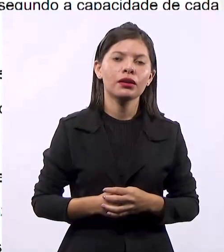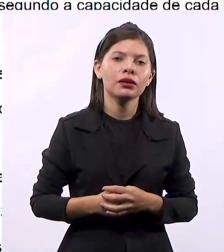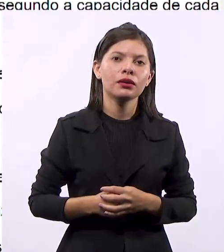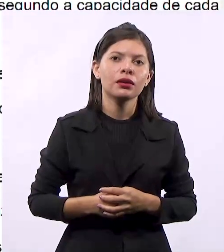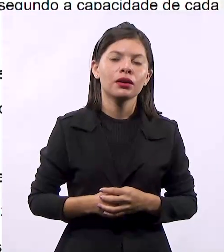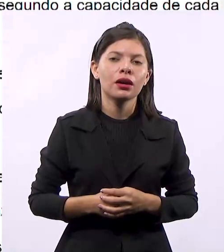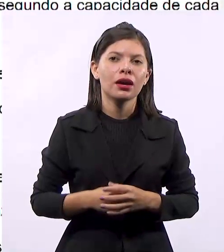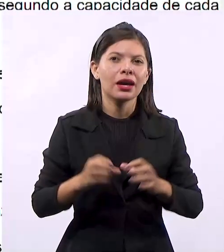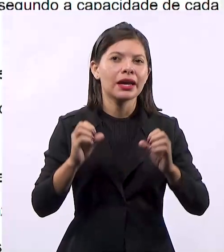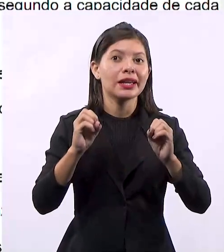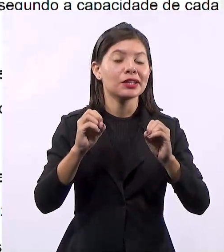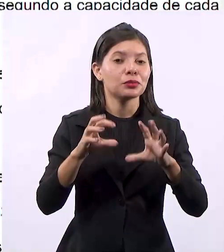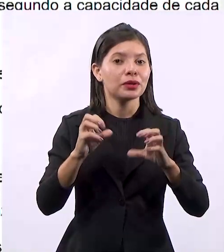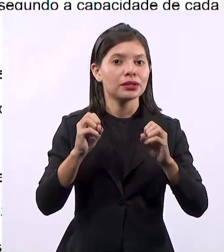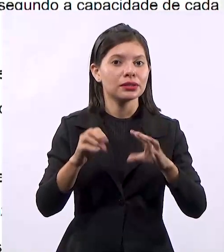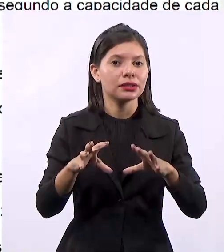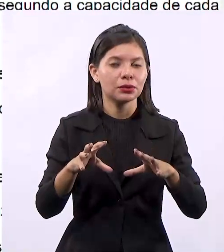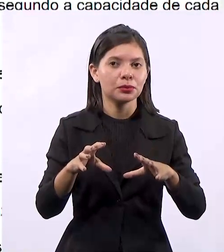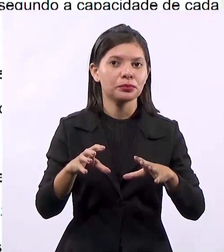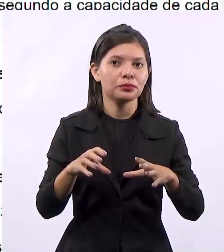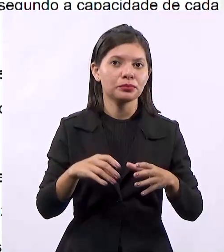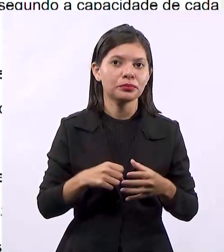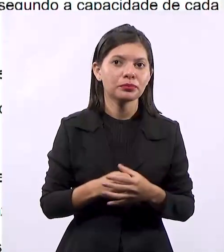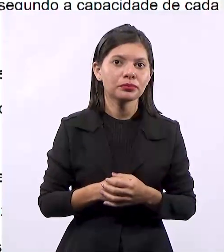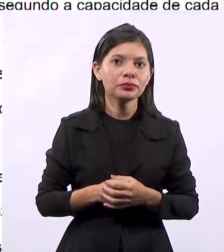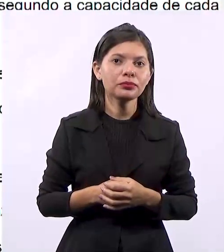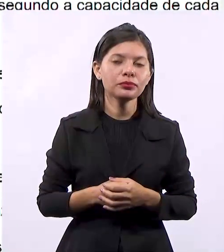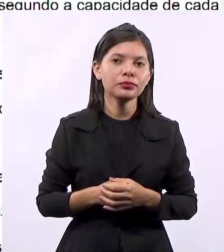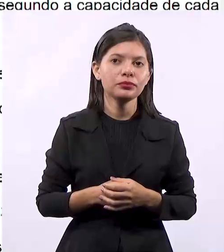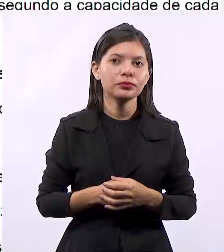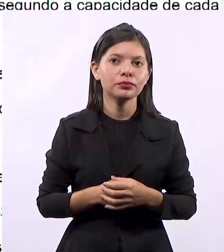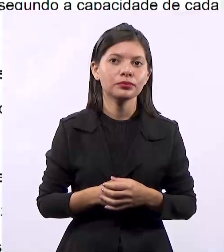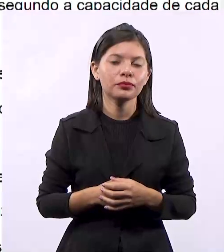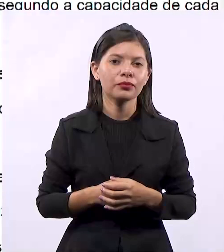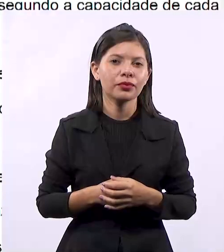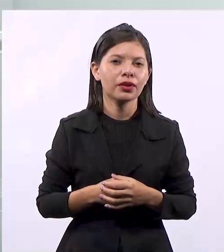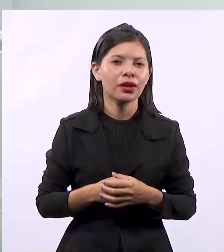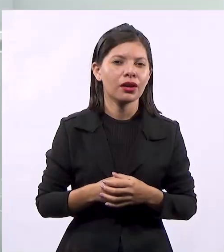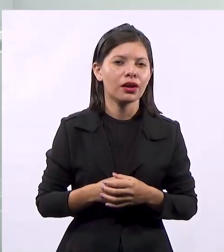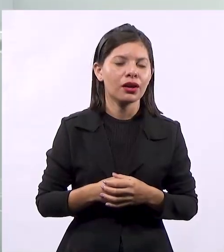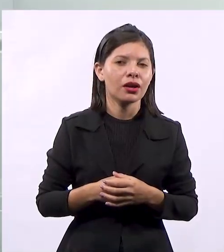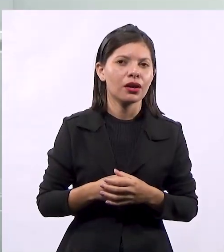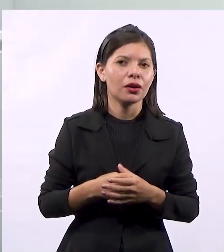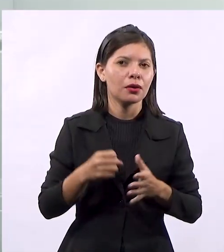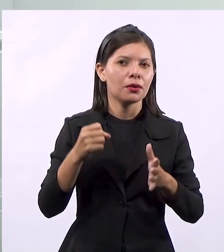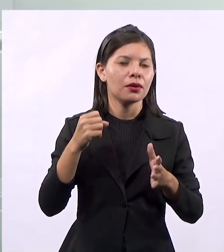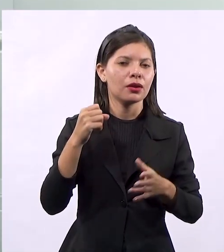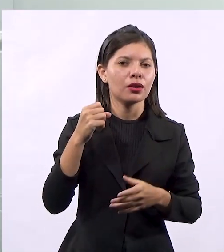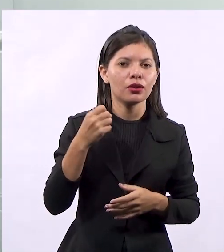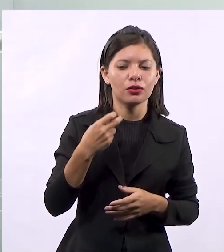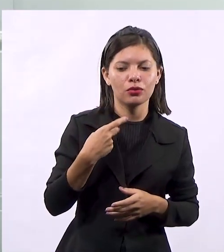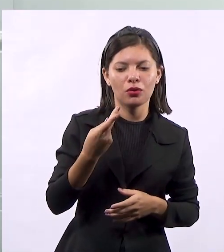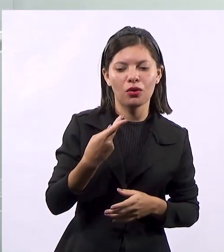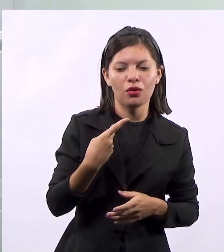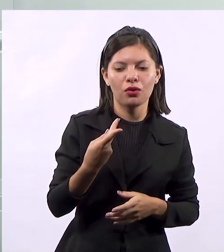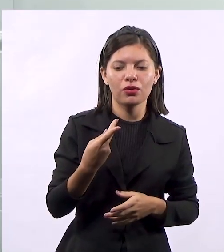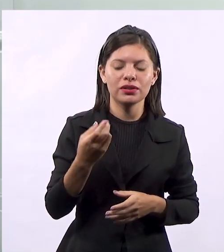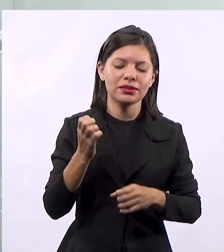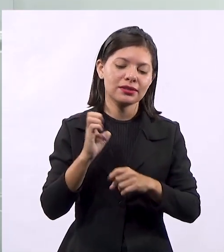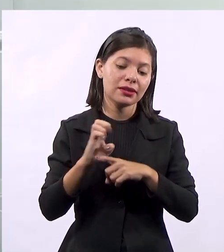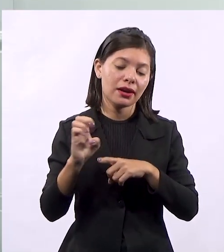é progressiva a universalização do ensino médio gratuito. Ainda, né?